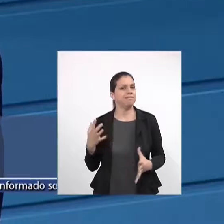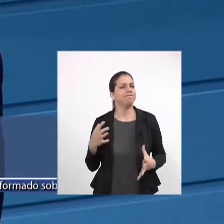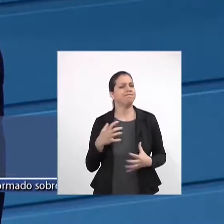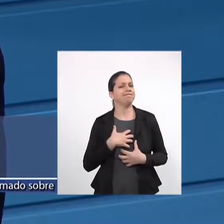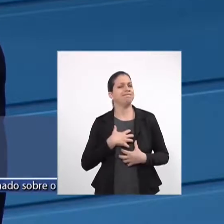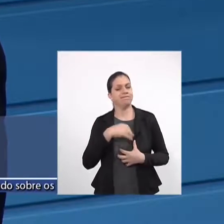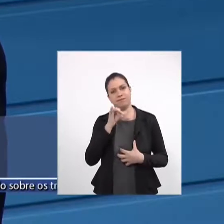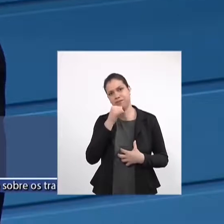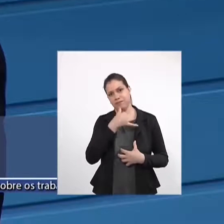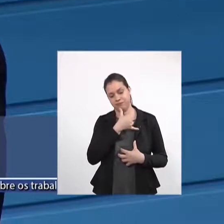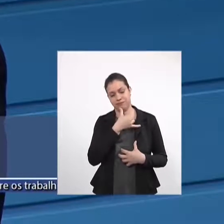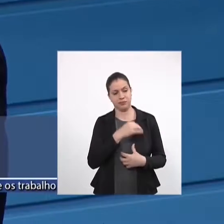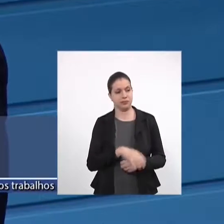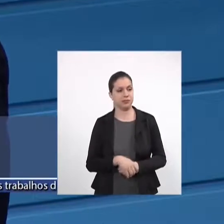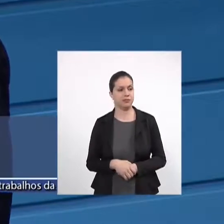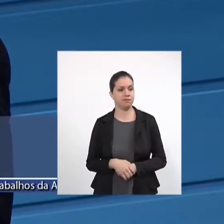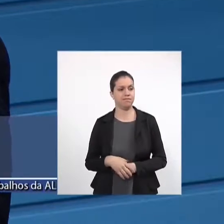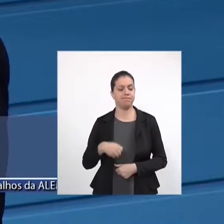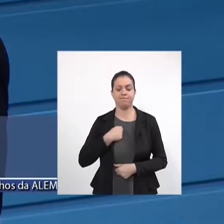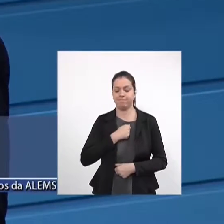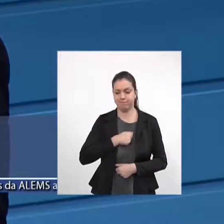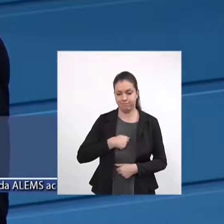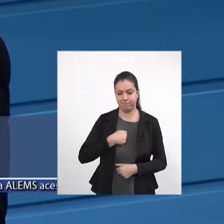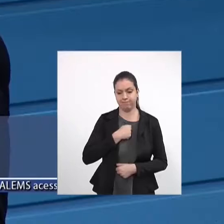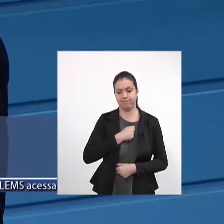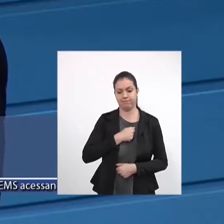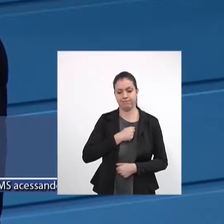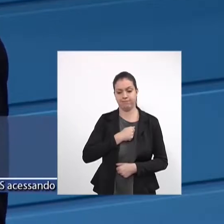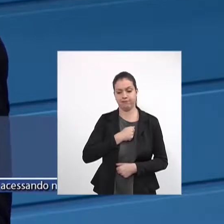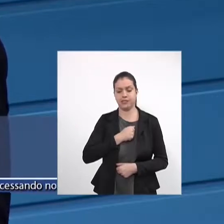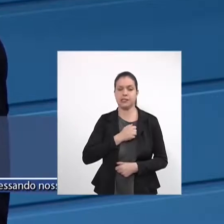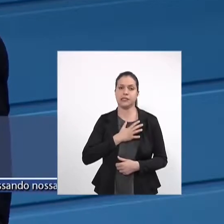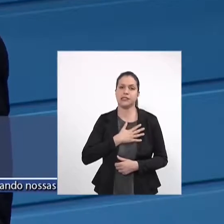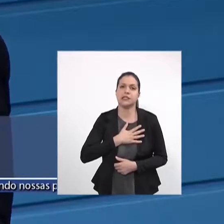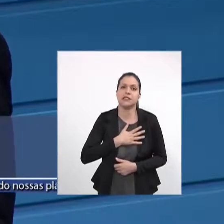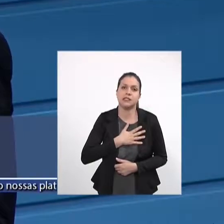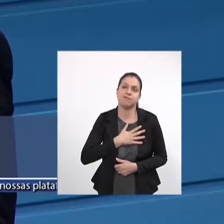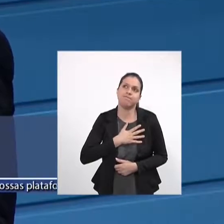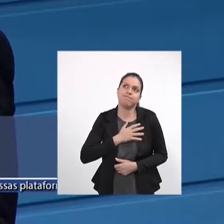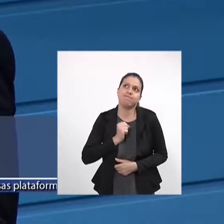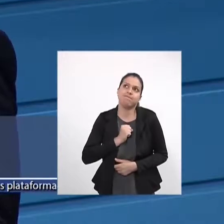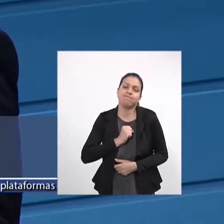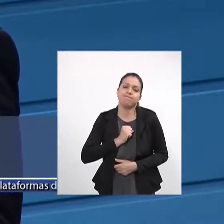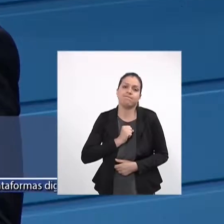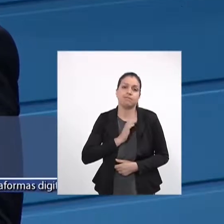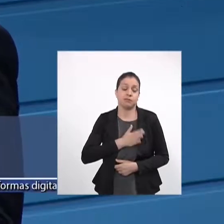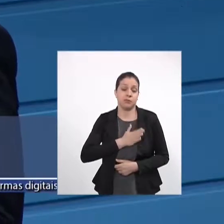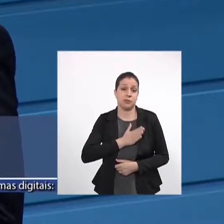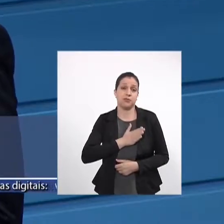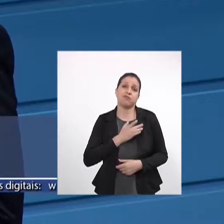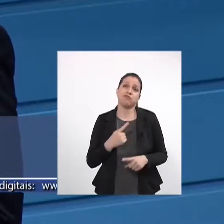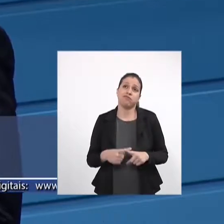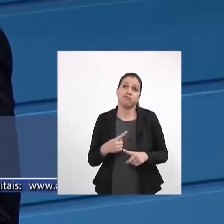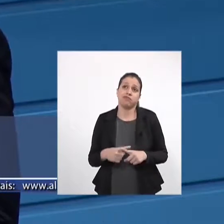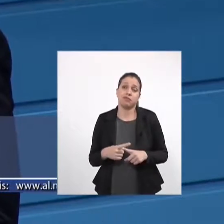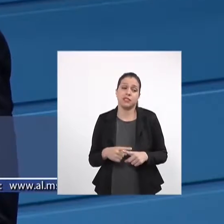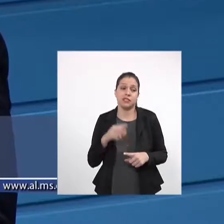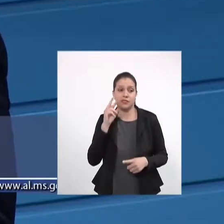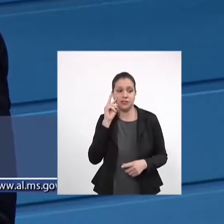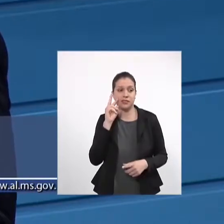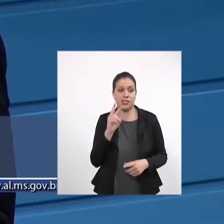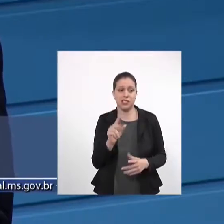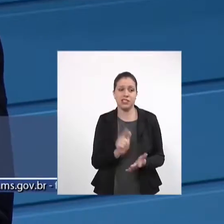consternado e saudosista e com o coração apertado de ver este dos